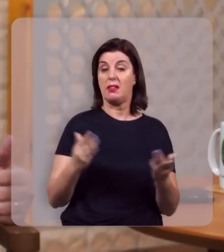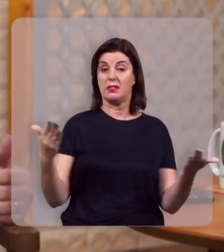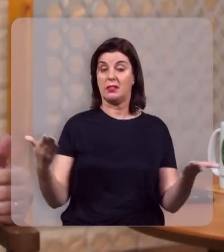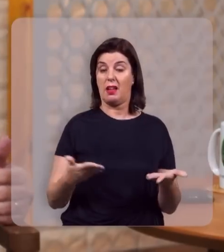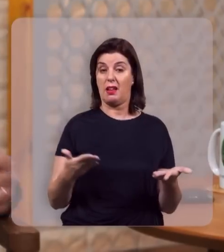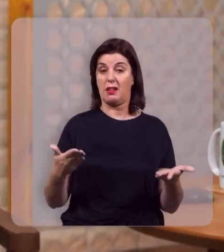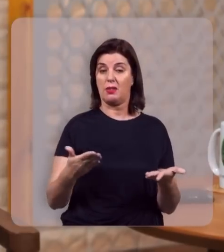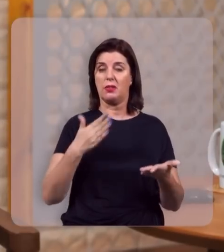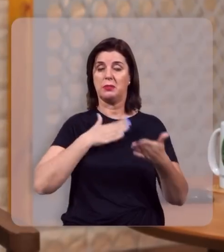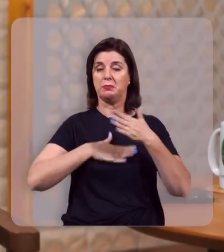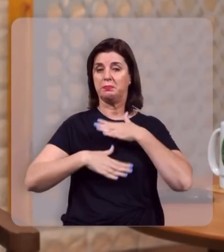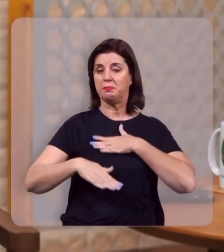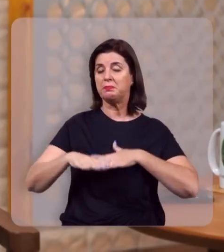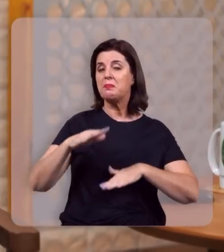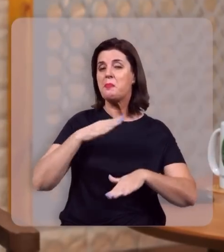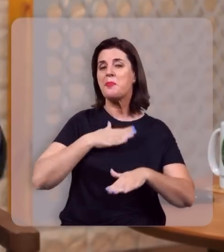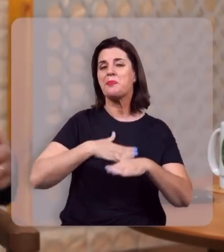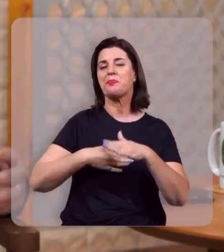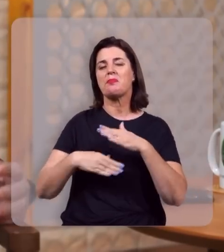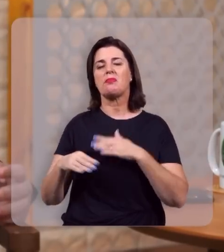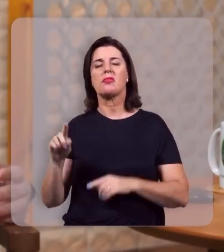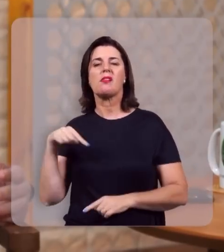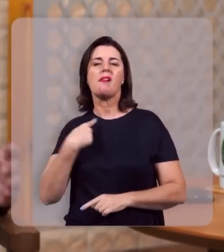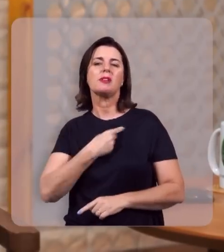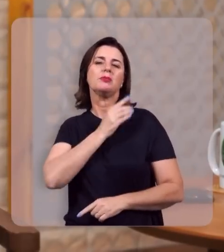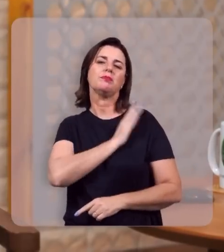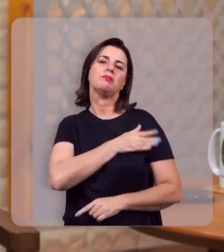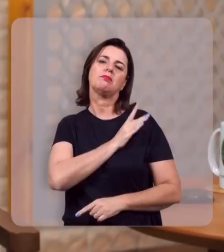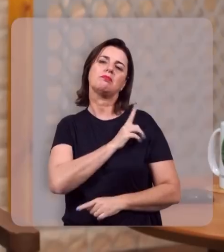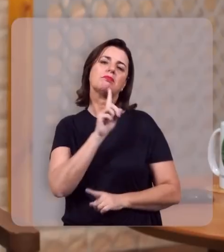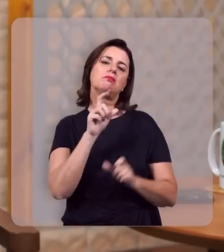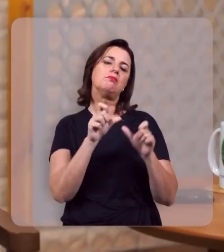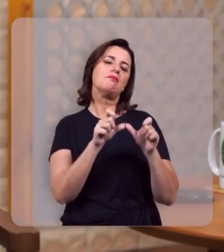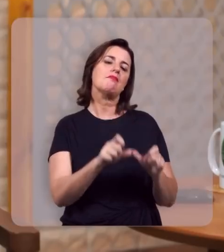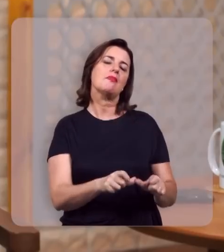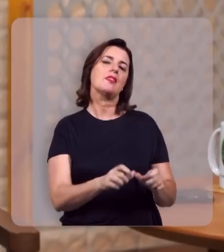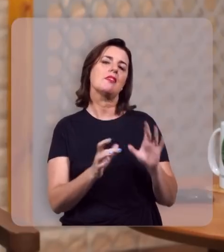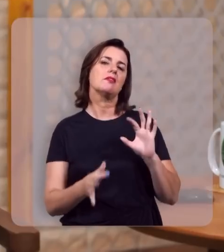paz agora que tranquiliza, que alenta o nosso coração, ela